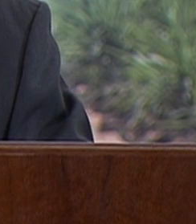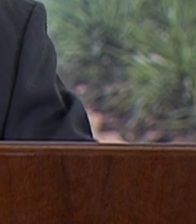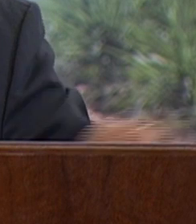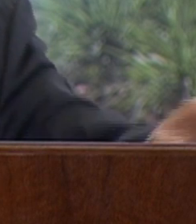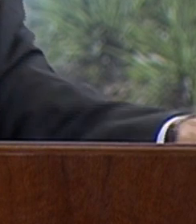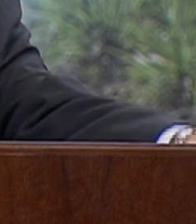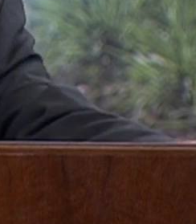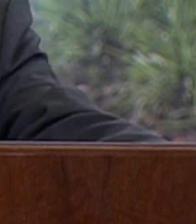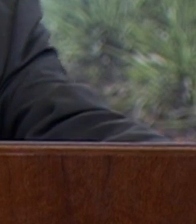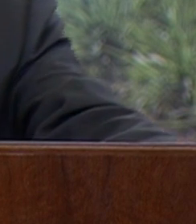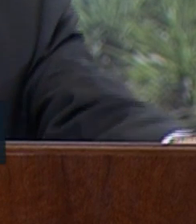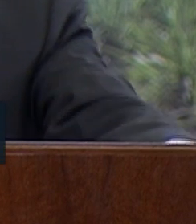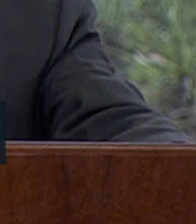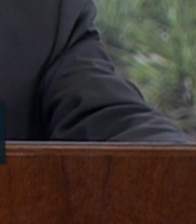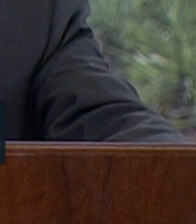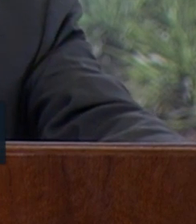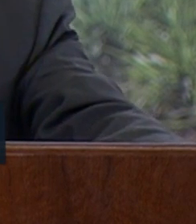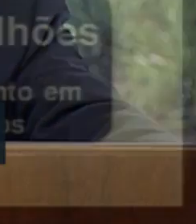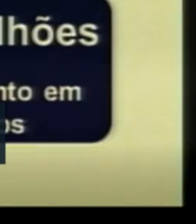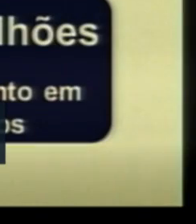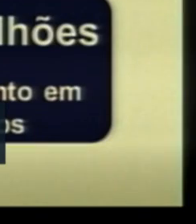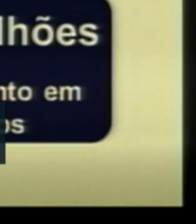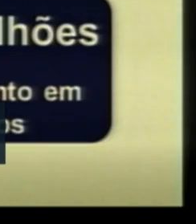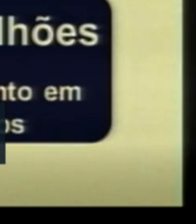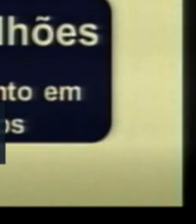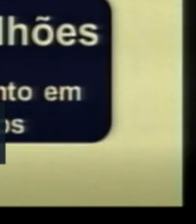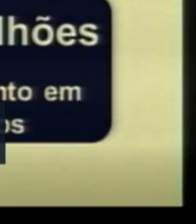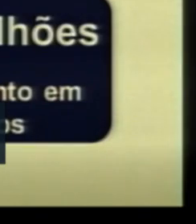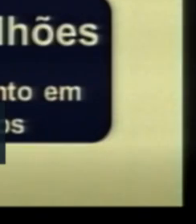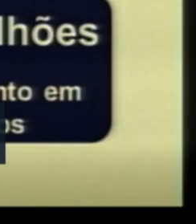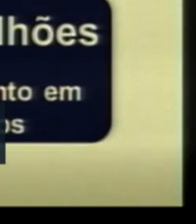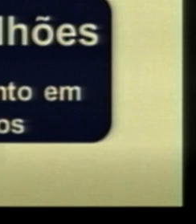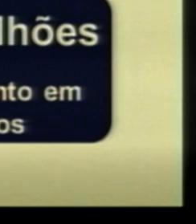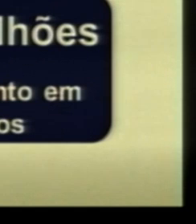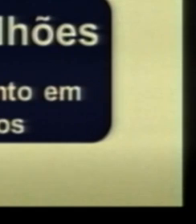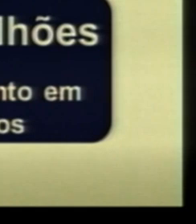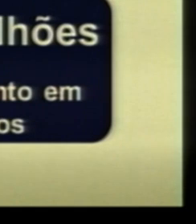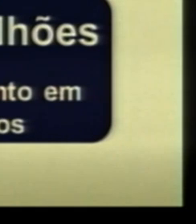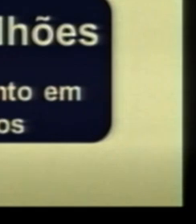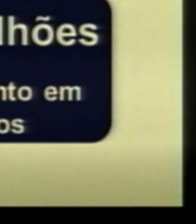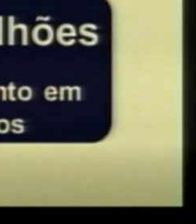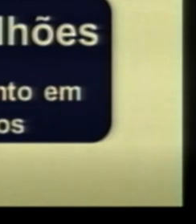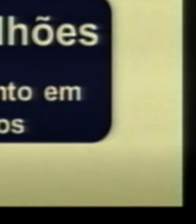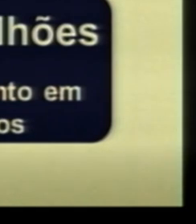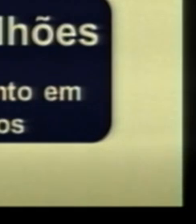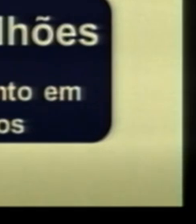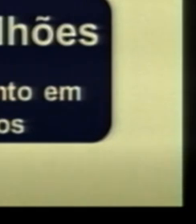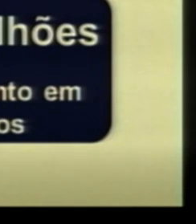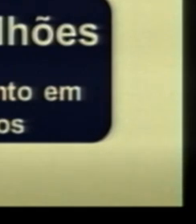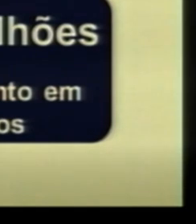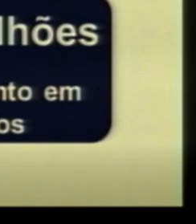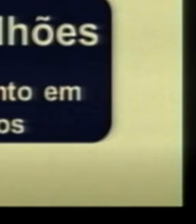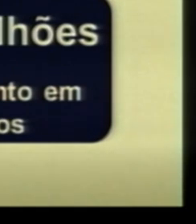em rodovias 4 42 bilhões deais envolvendo a concessão de